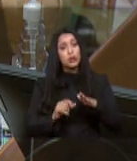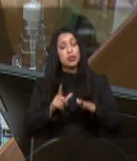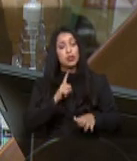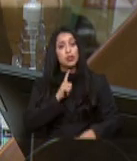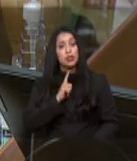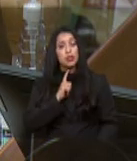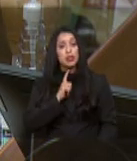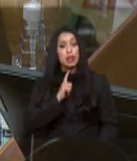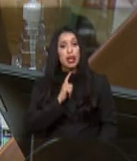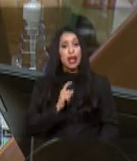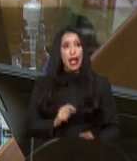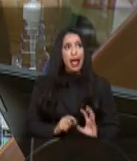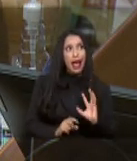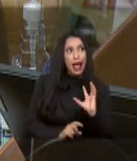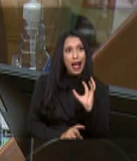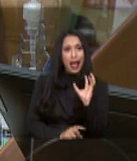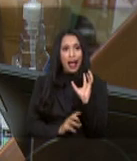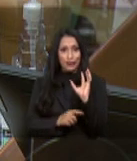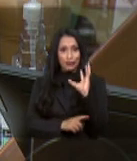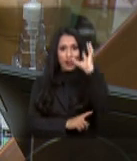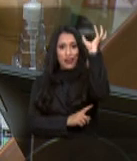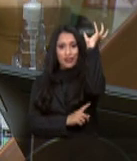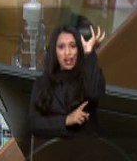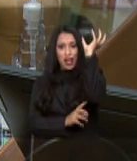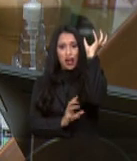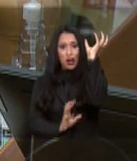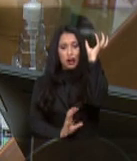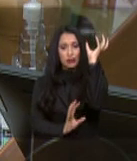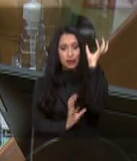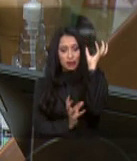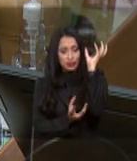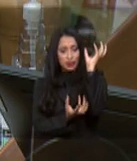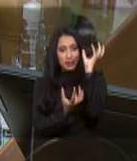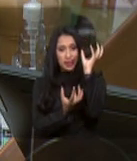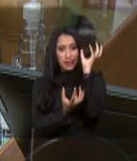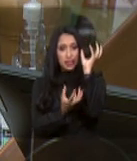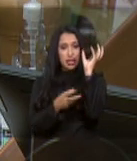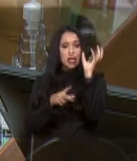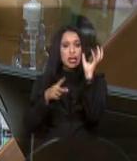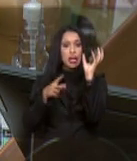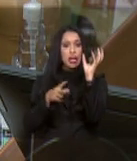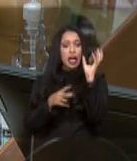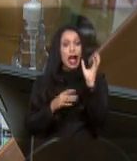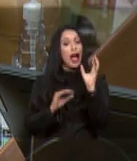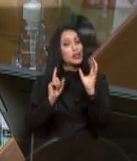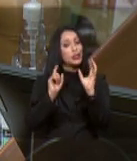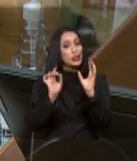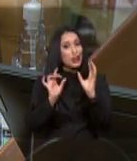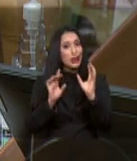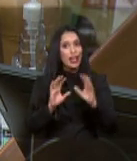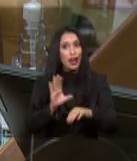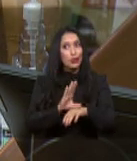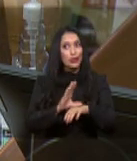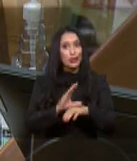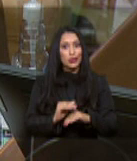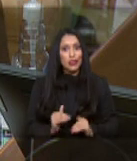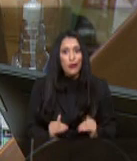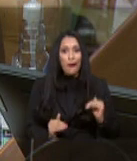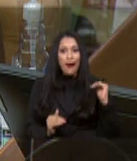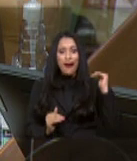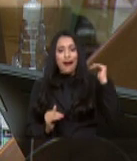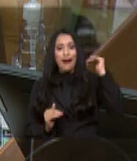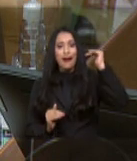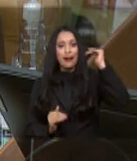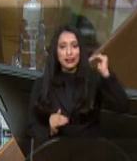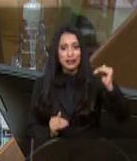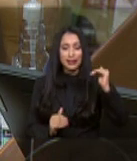a árvore mais alta da floresta, a Constituição como a árvore mais alta do direito, mas destruindo-se por